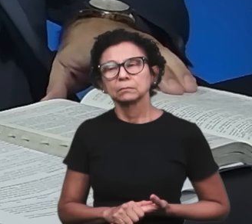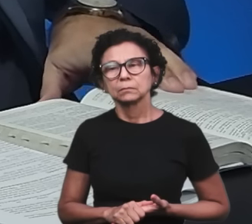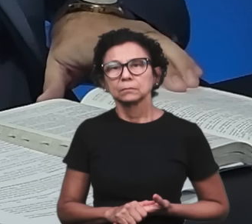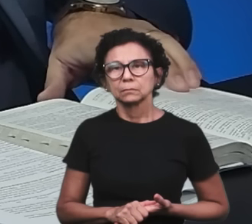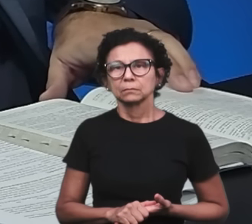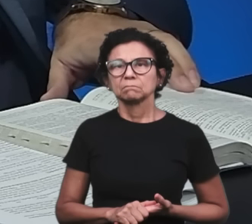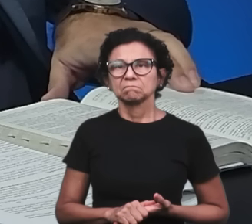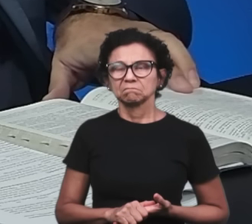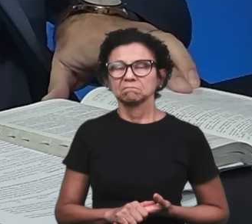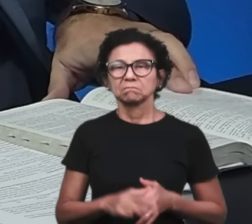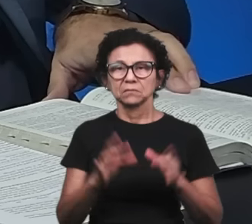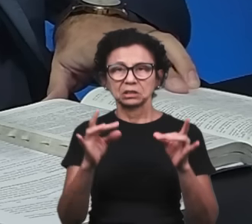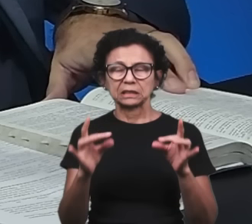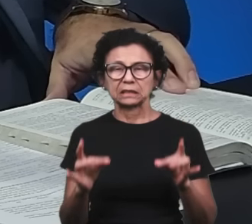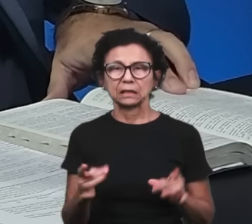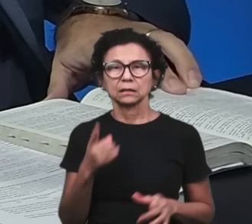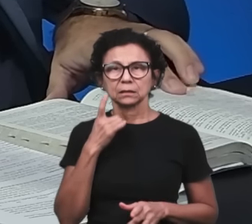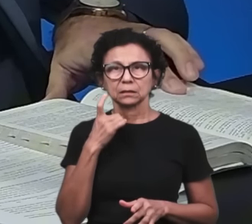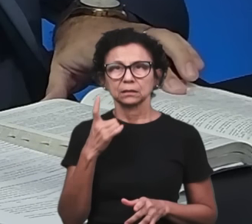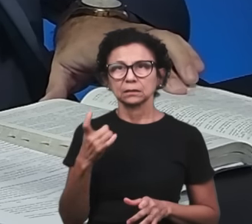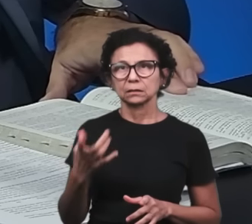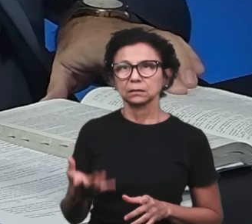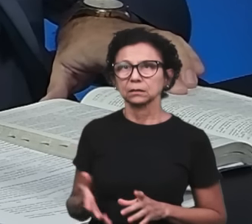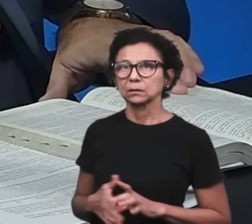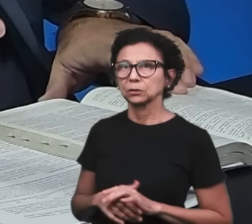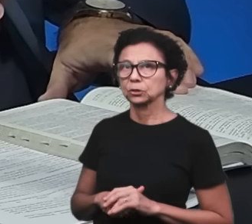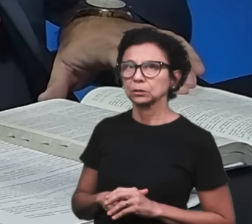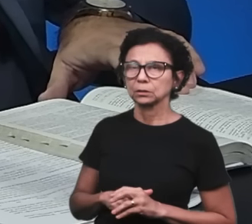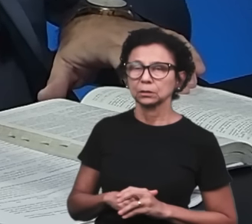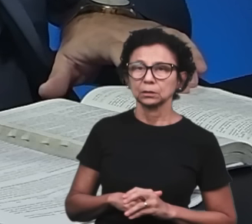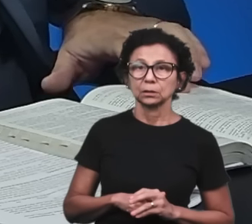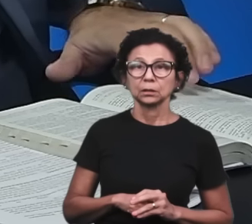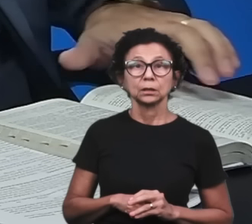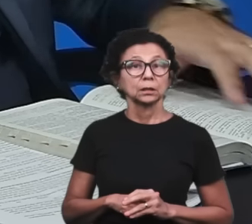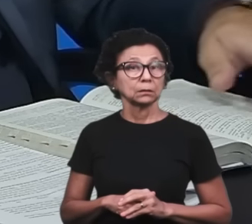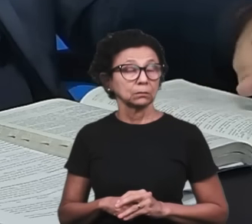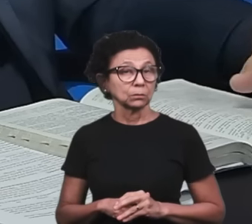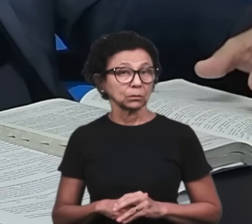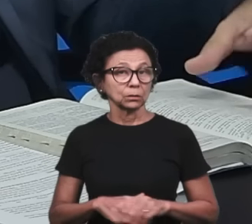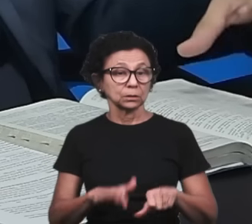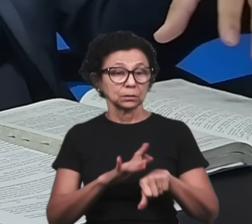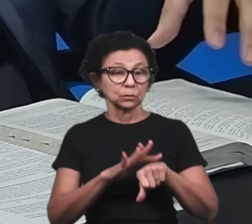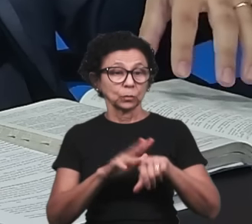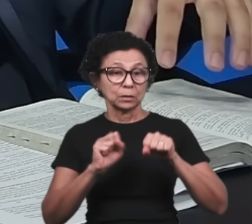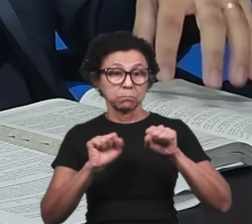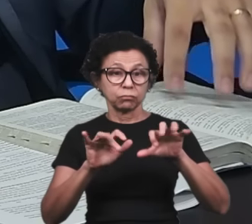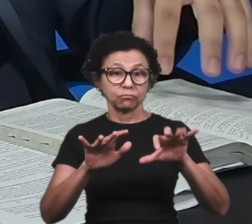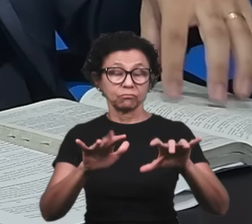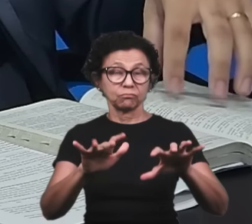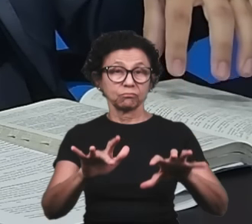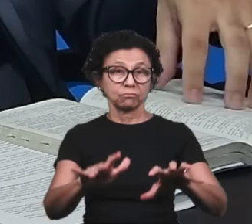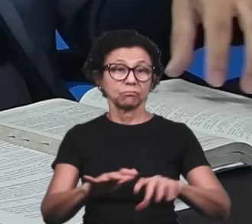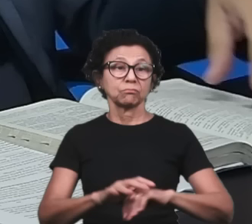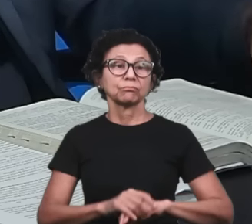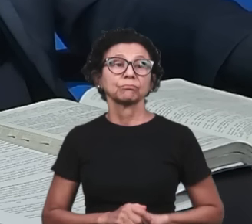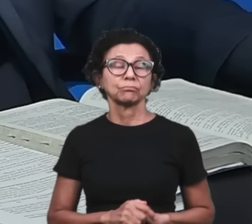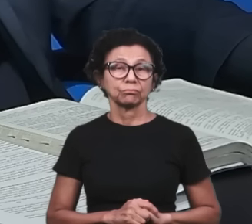desses sinais, né? Quando fala assim, adiante dele a peste, as enfermidades, que são os sinais proféticos que